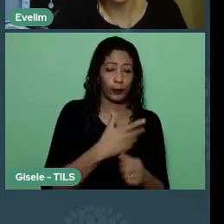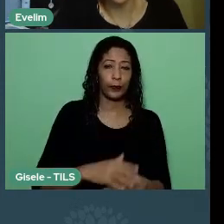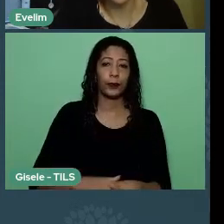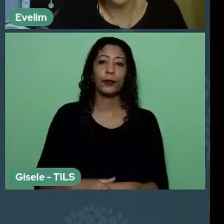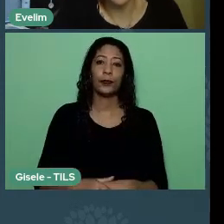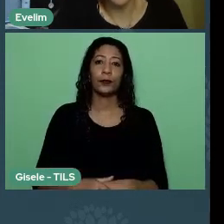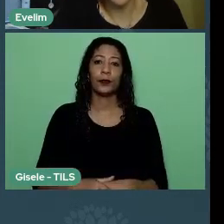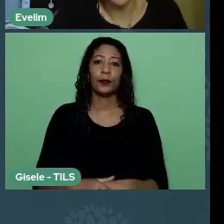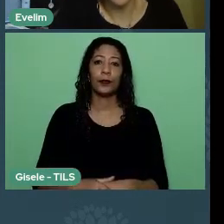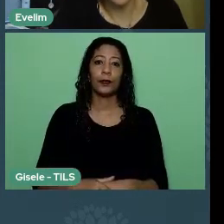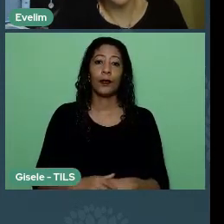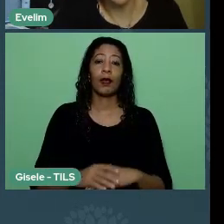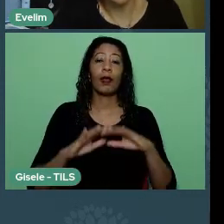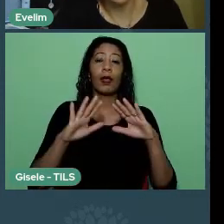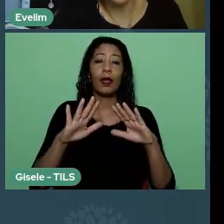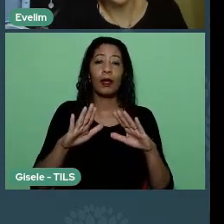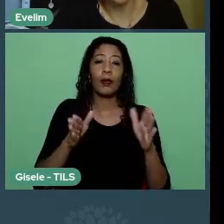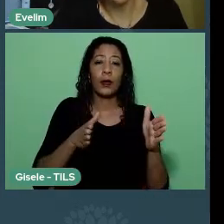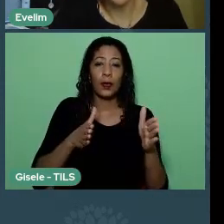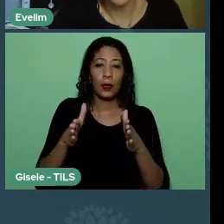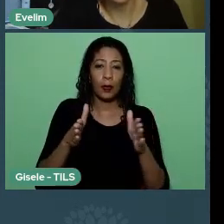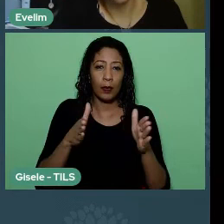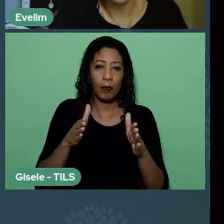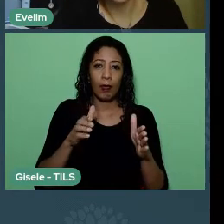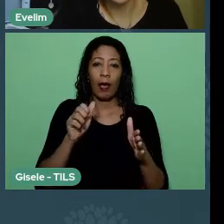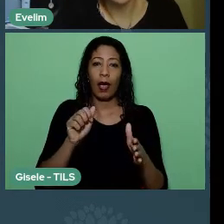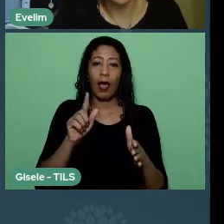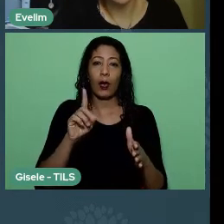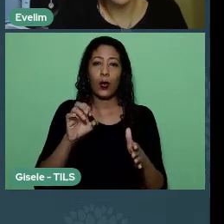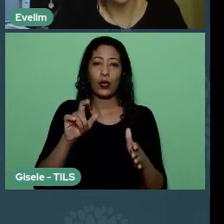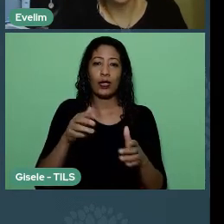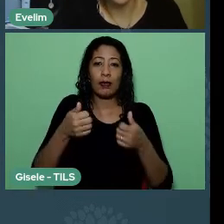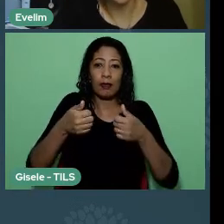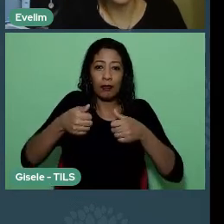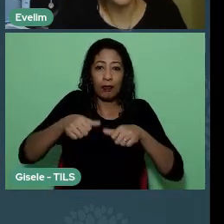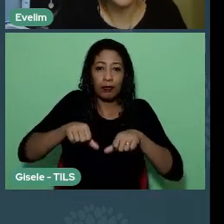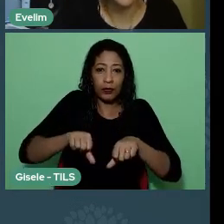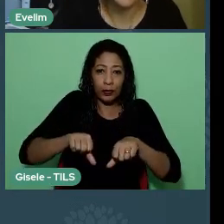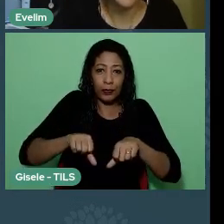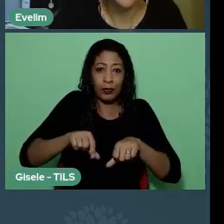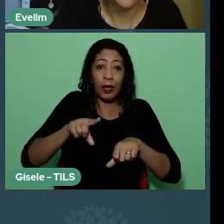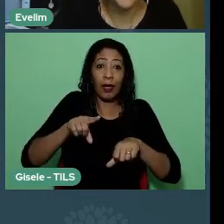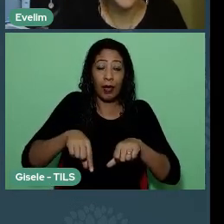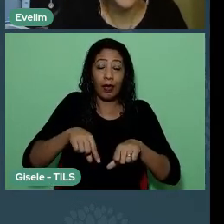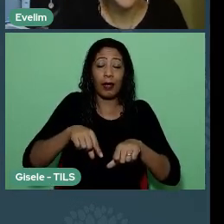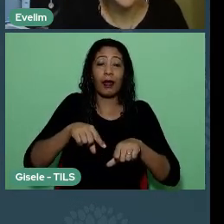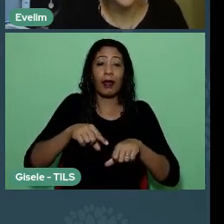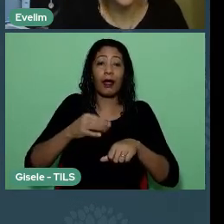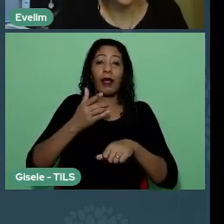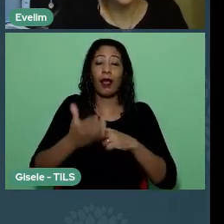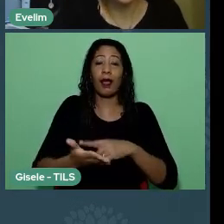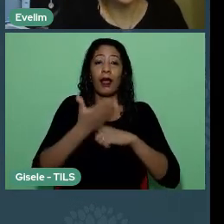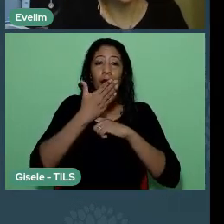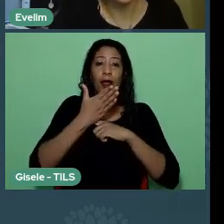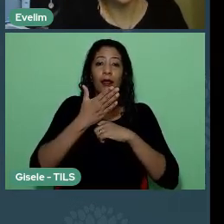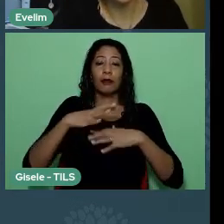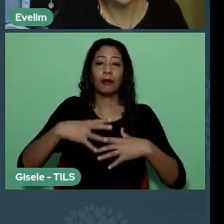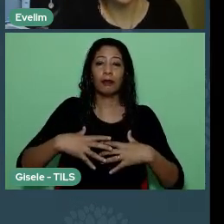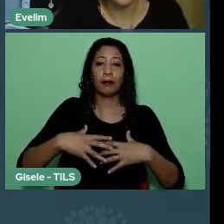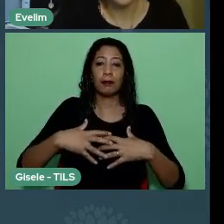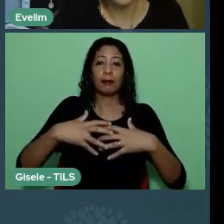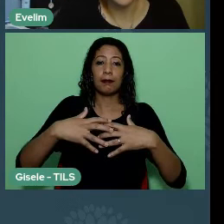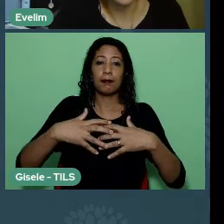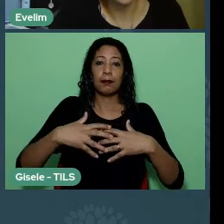de agudização, o objetivo é impedir e melhorar a função respiratória, amenizando